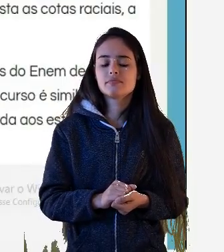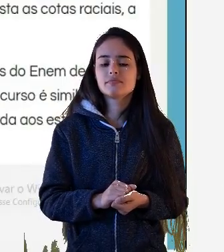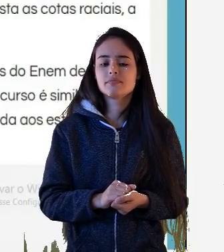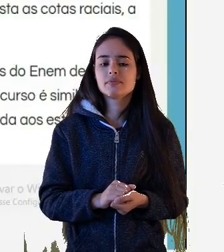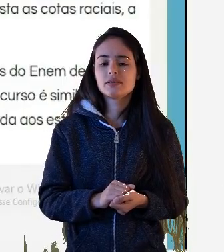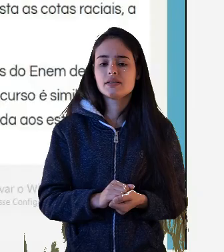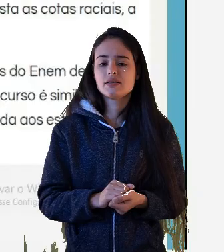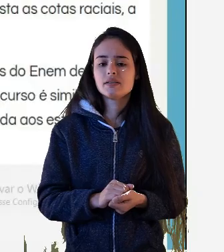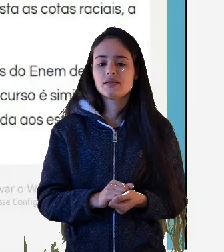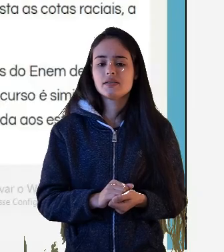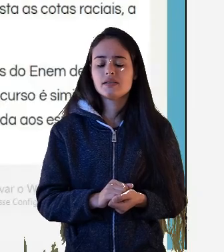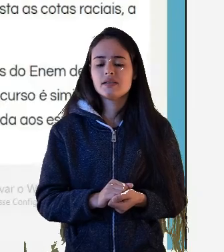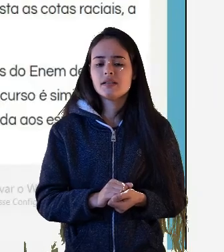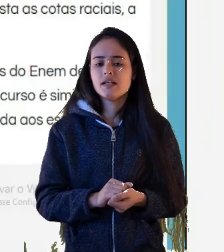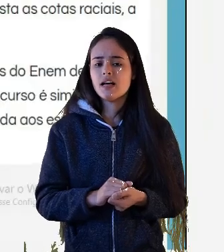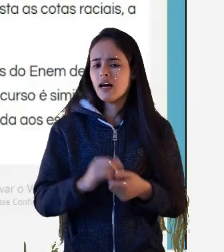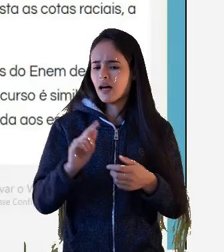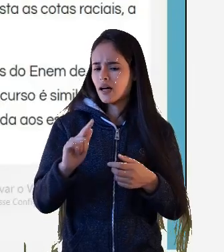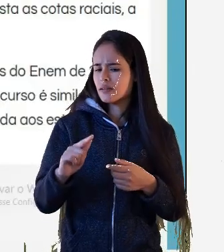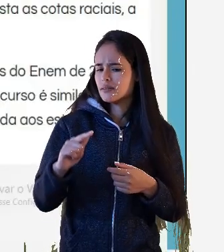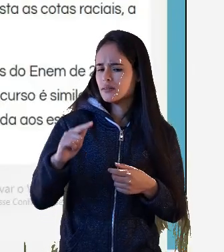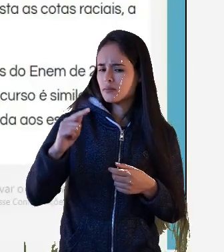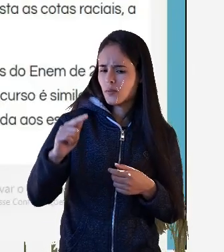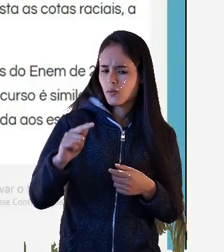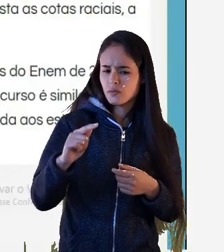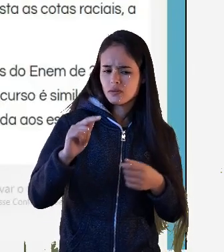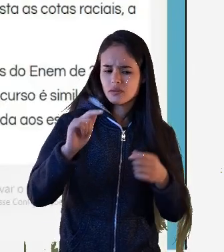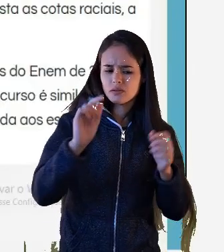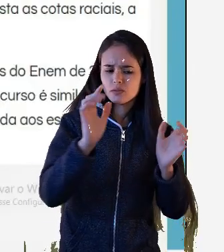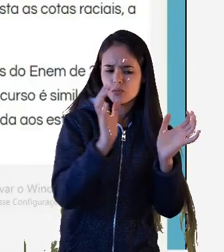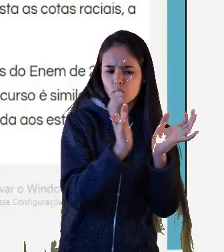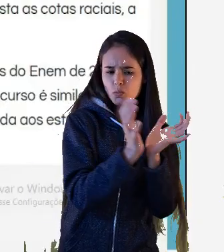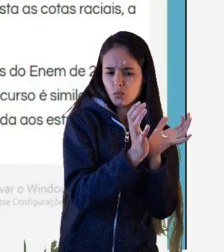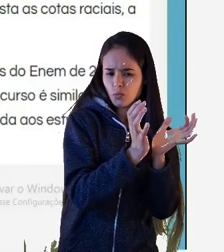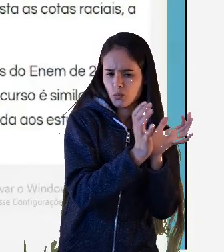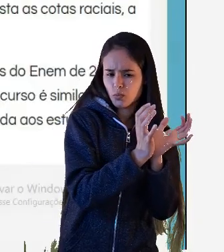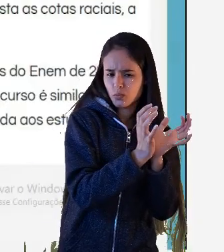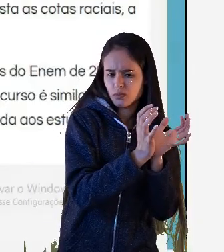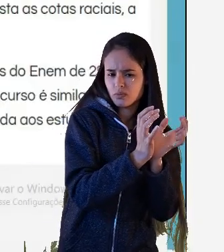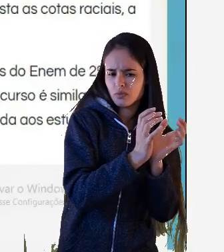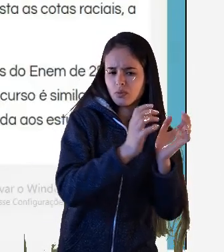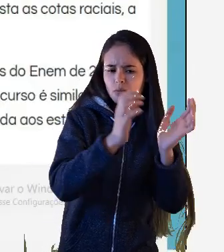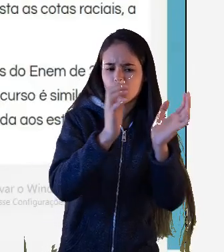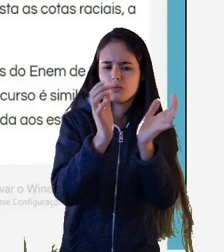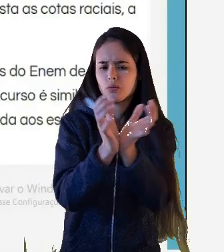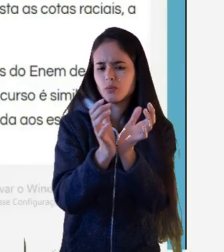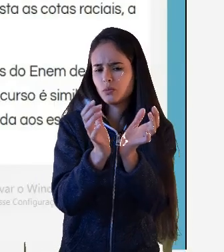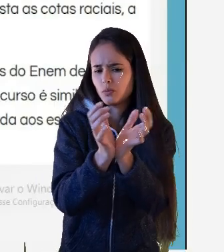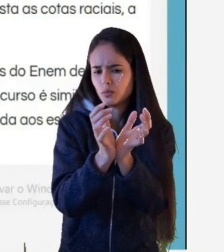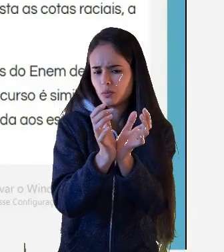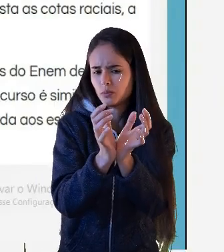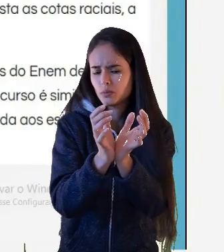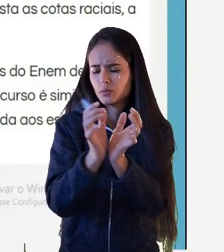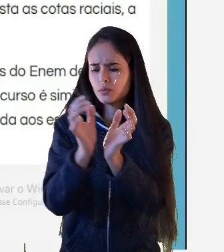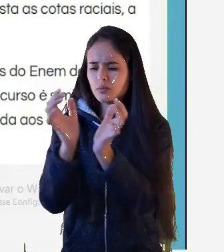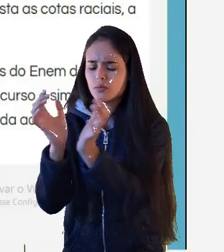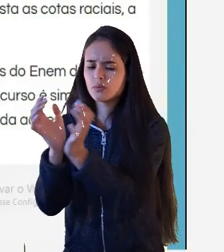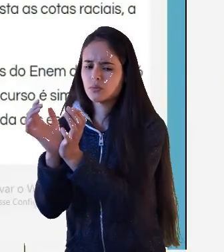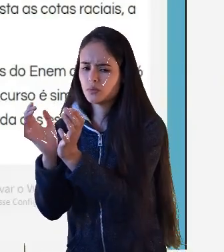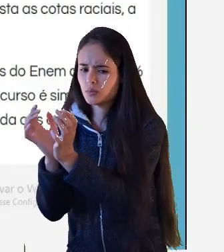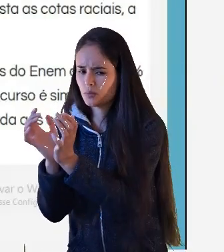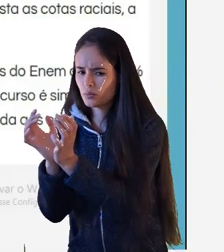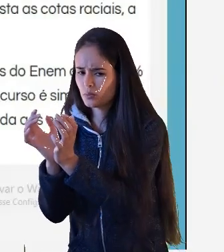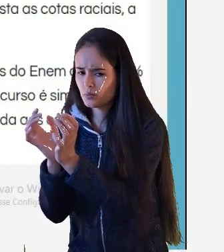instituição menor tem 3, né? Um número ímpar para desempatar, para não poder empatar. E lá no IFMG a gente